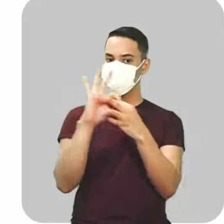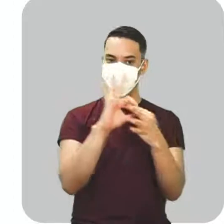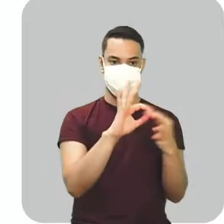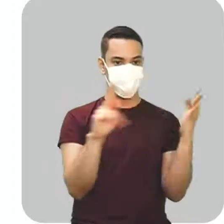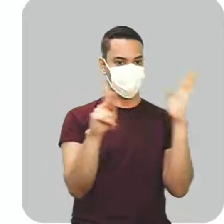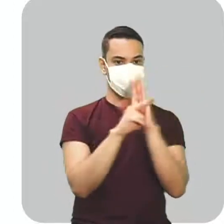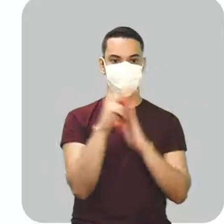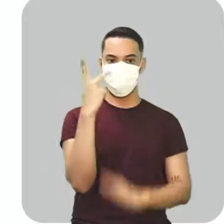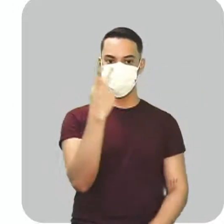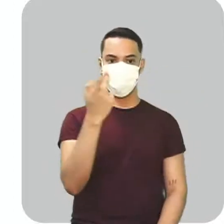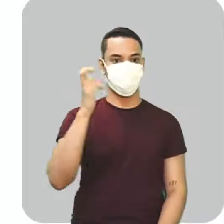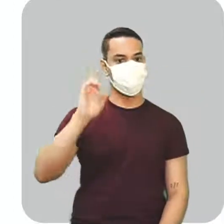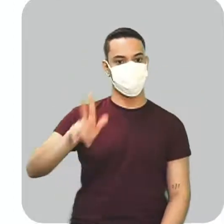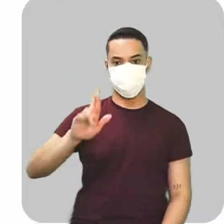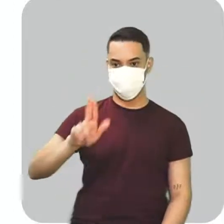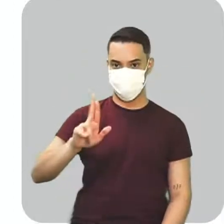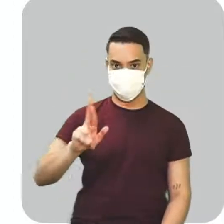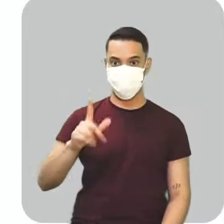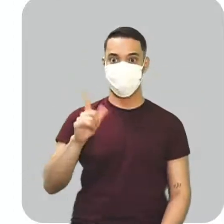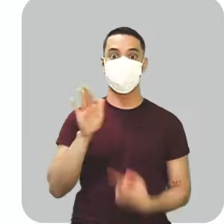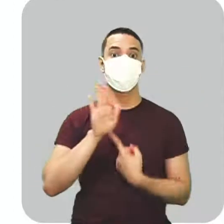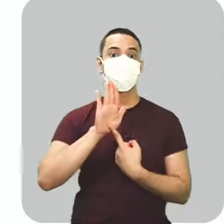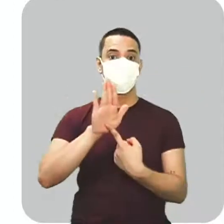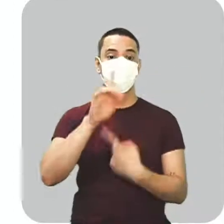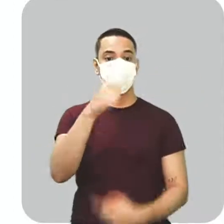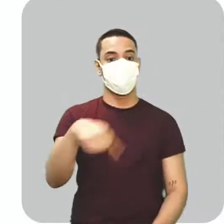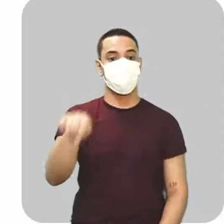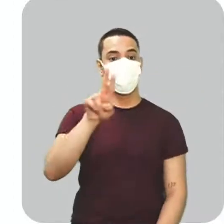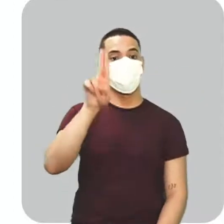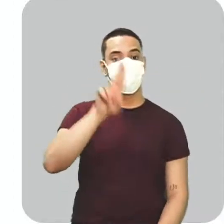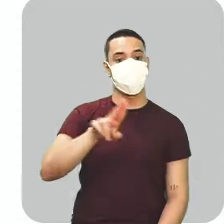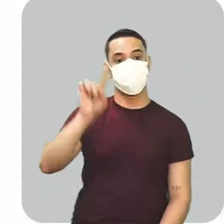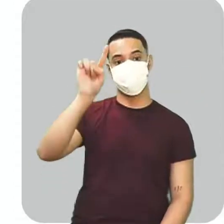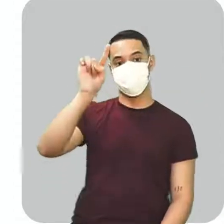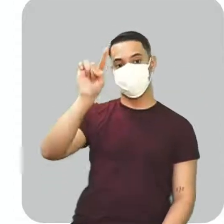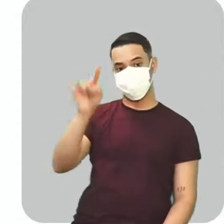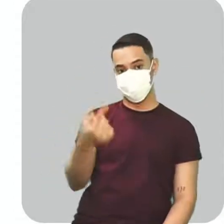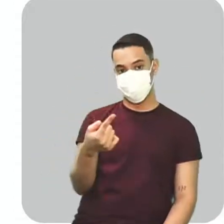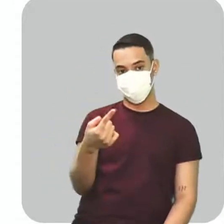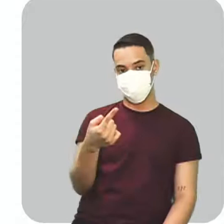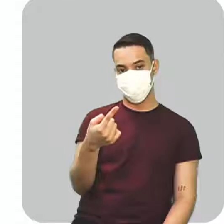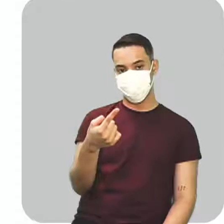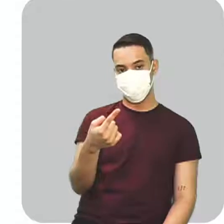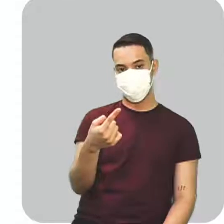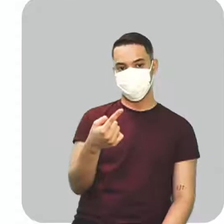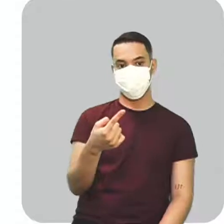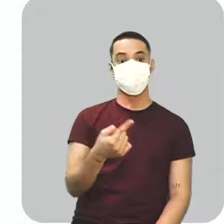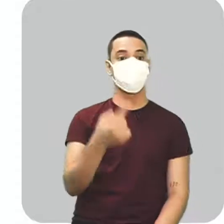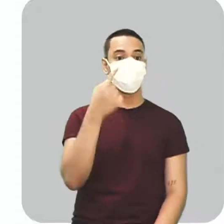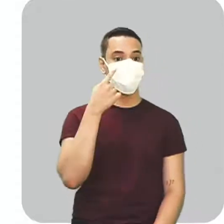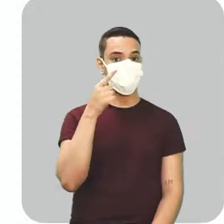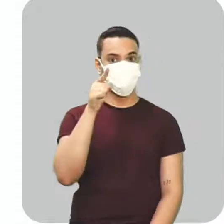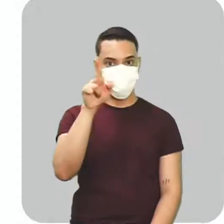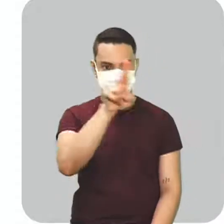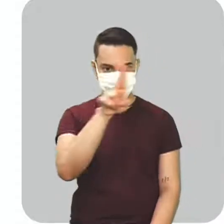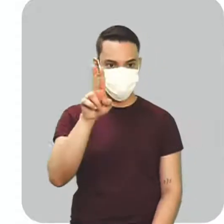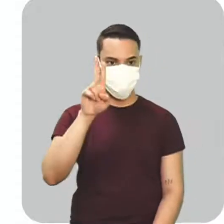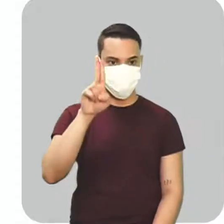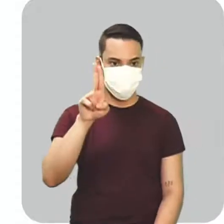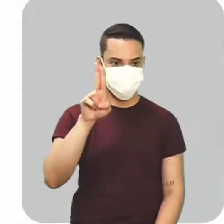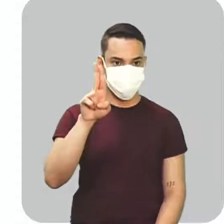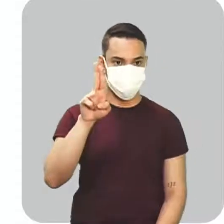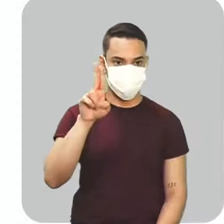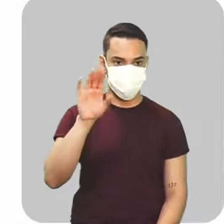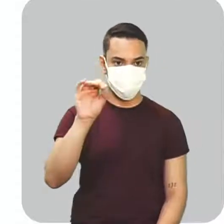para vocês a questão do uso da vírgula na enumeração. Ó, se você se chama